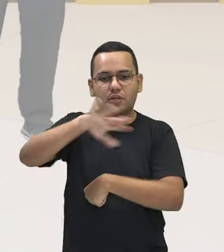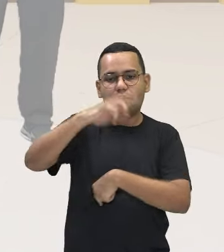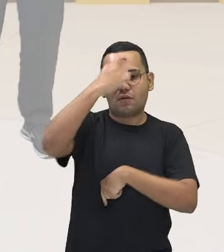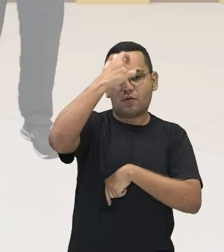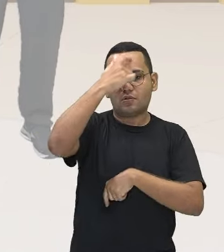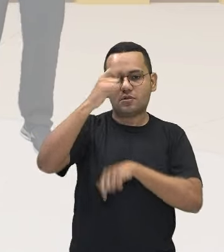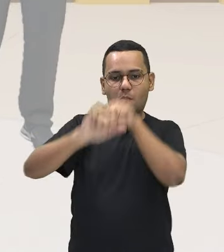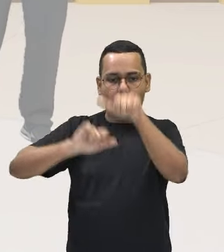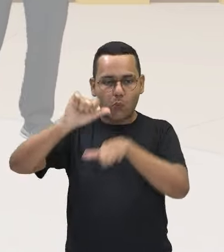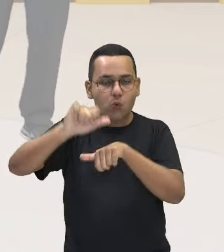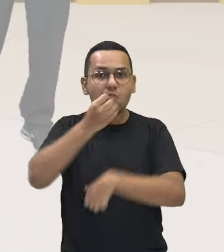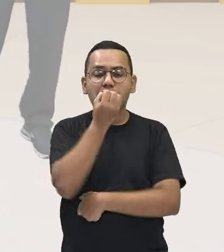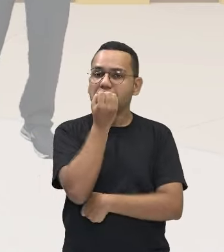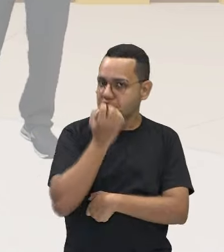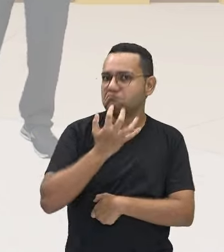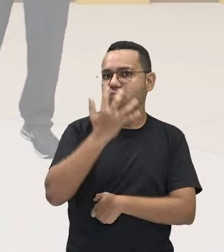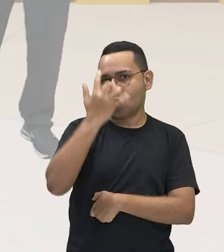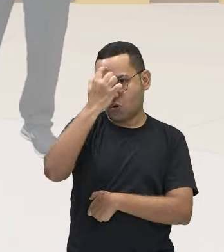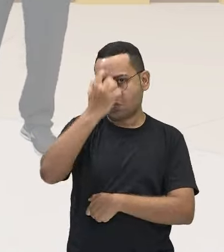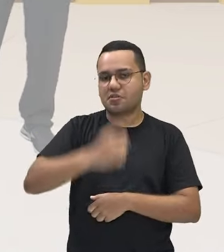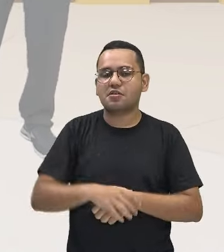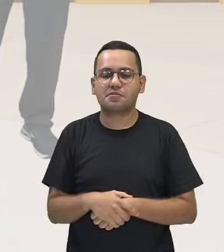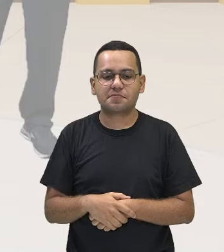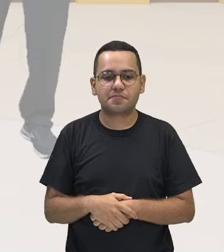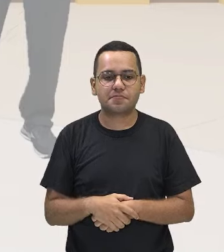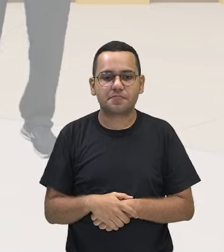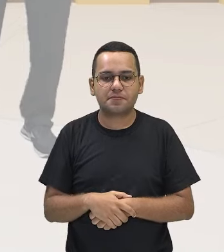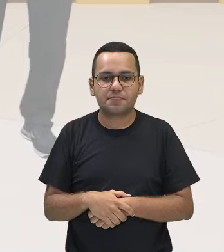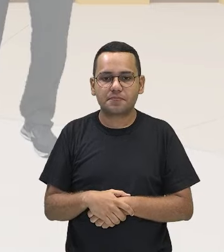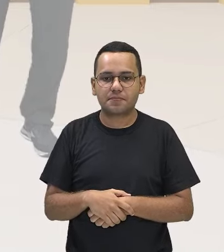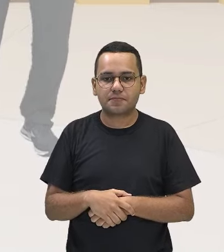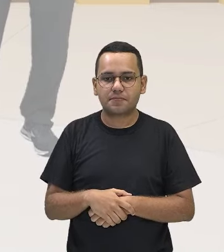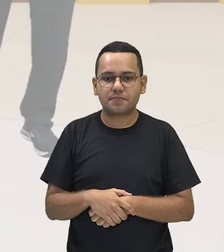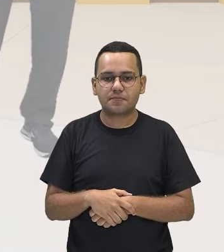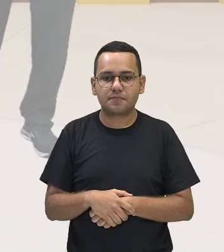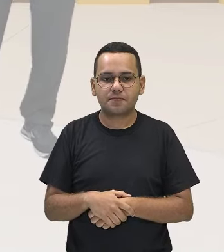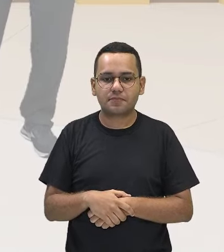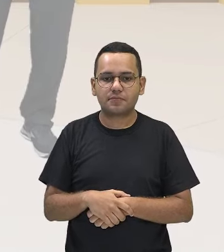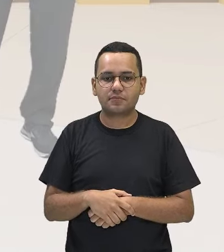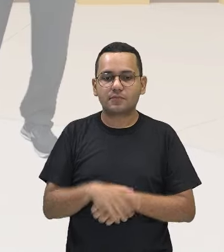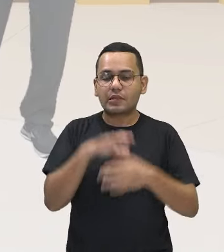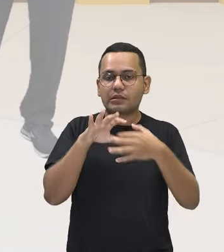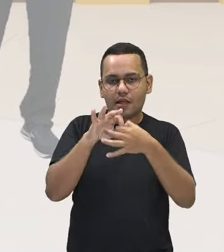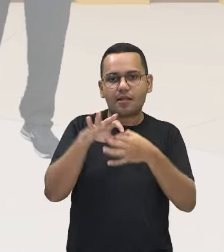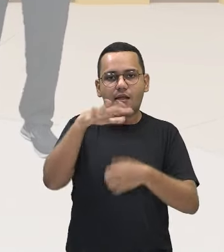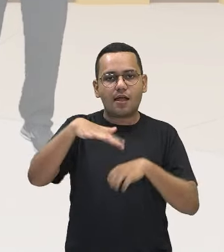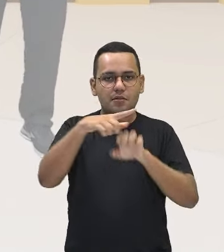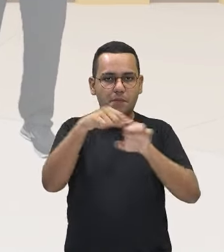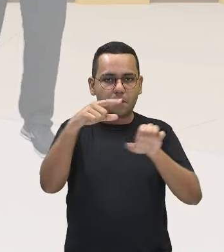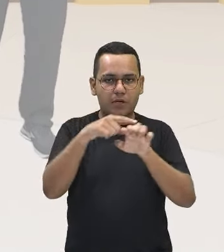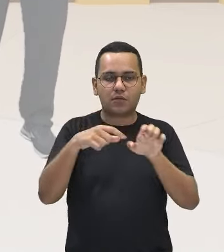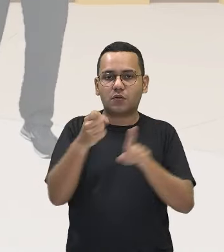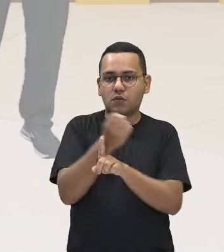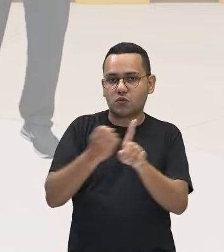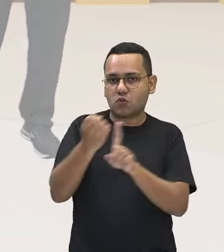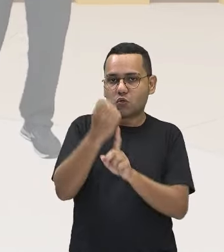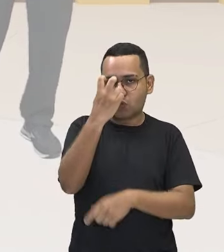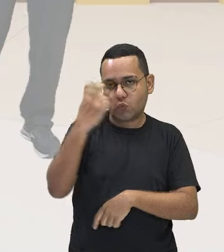Olha quanta coisa a gente consegue colocar ali no empreendedorismo sociocultural, né? Geração de emprego e